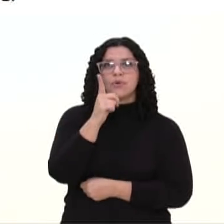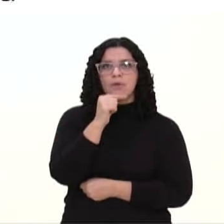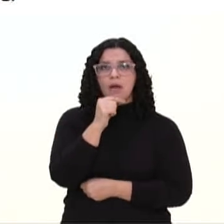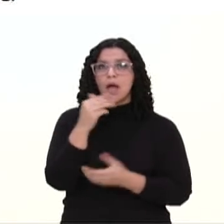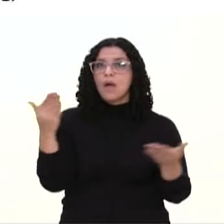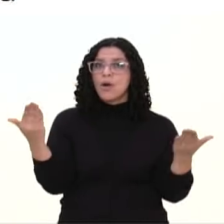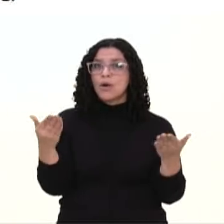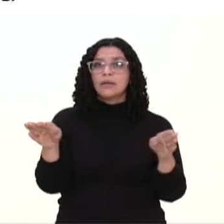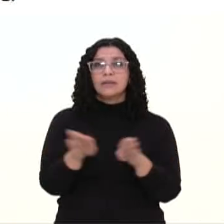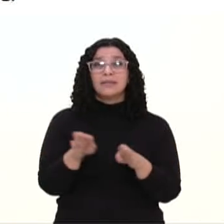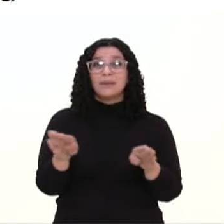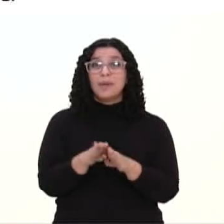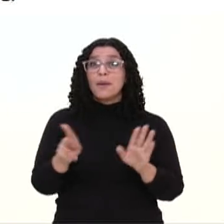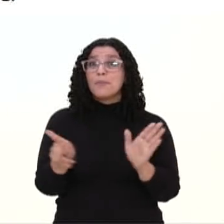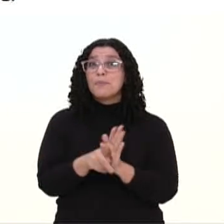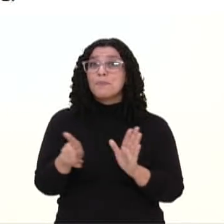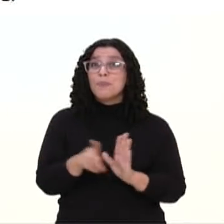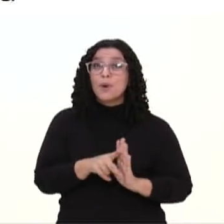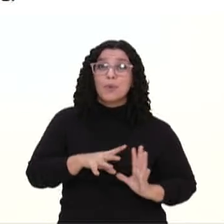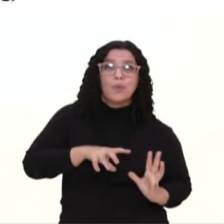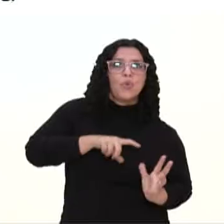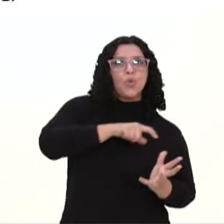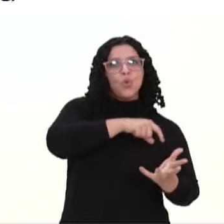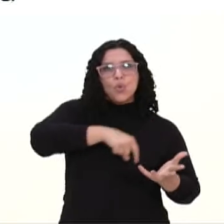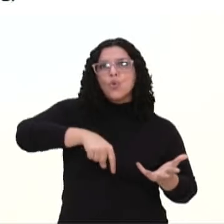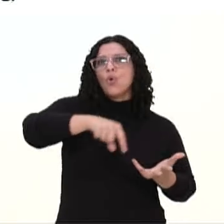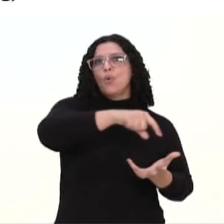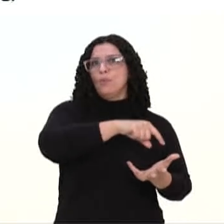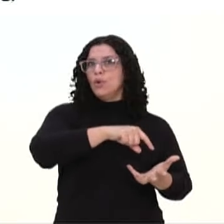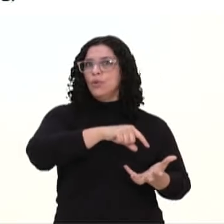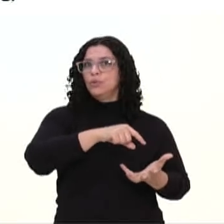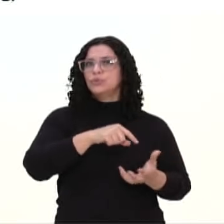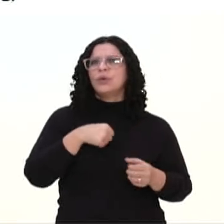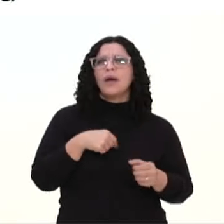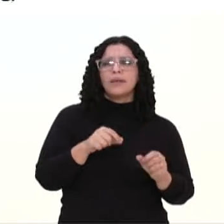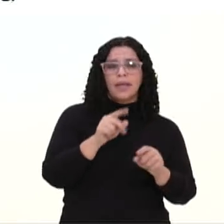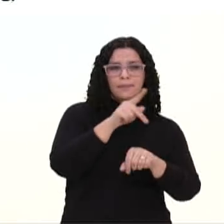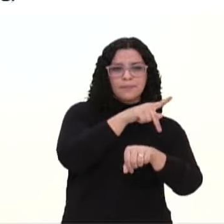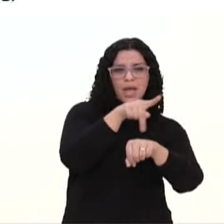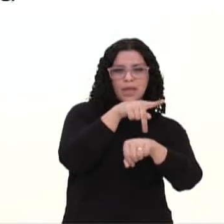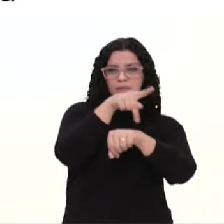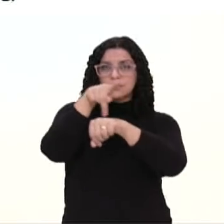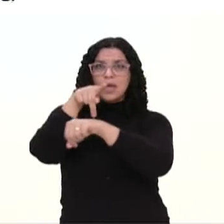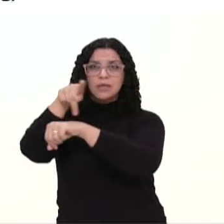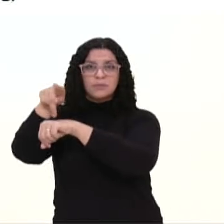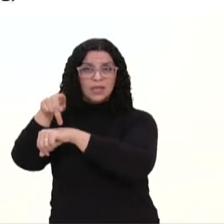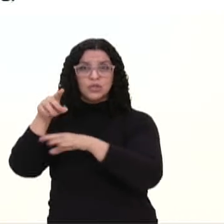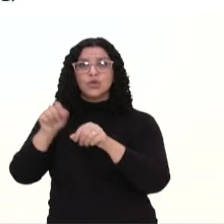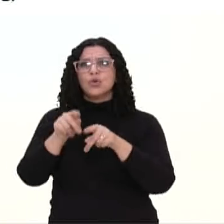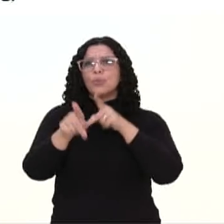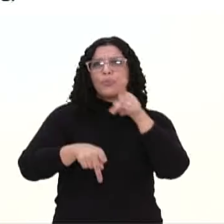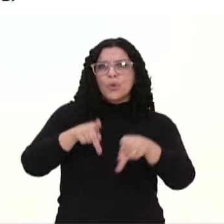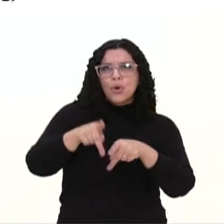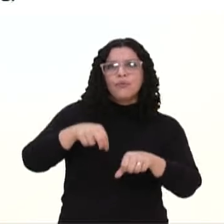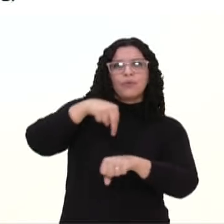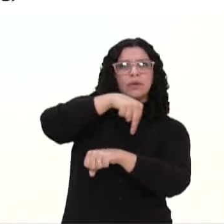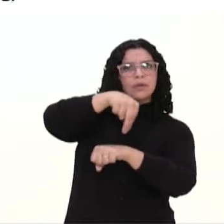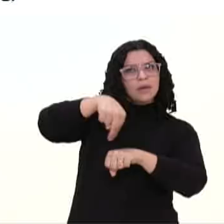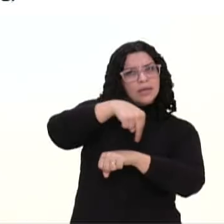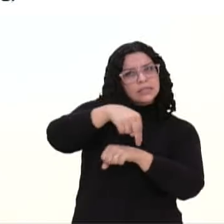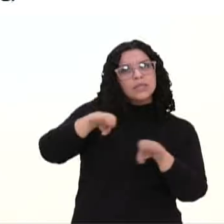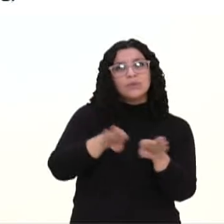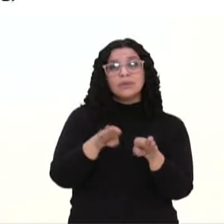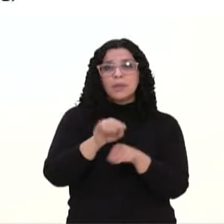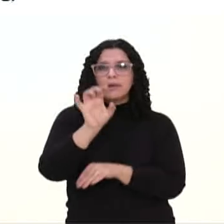faz parte do patrimônio do planeta. Cada continente, cada povo, cada nação,